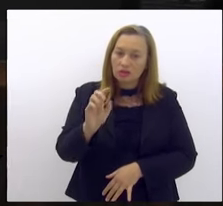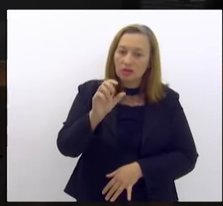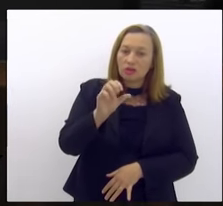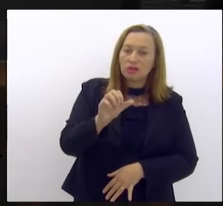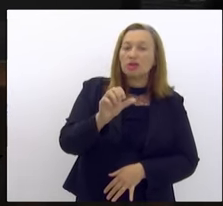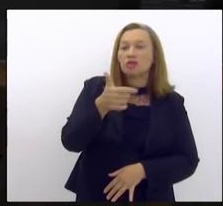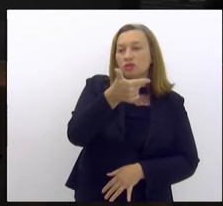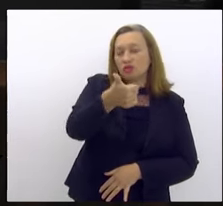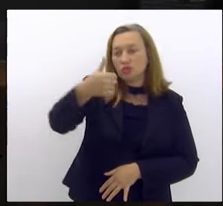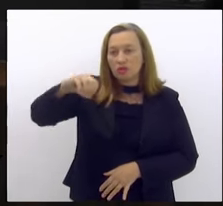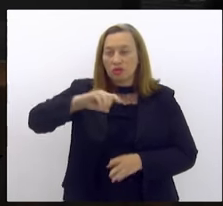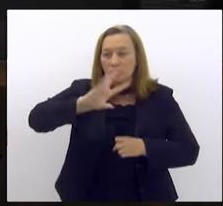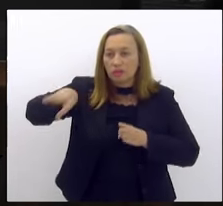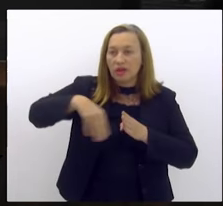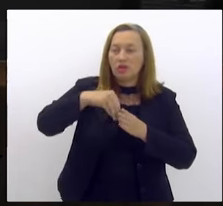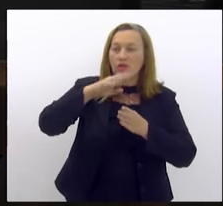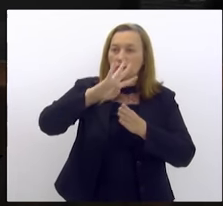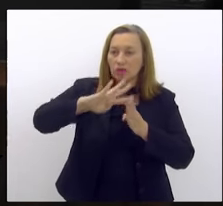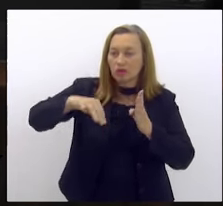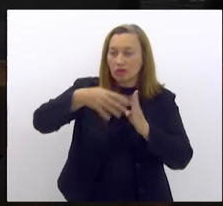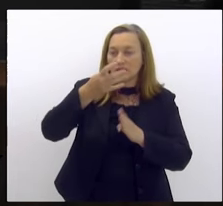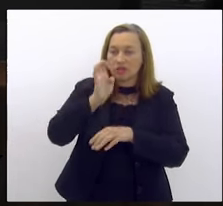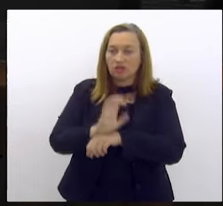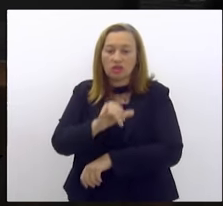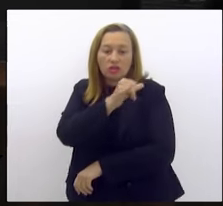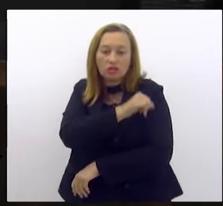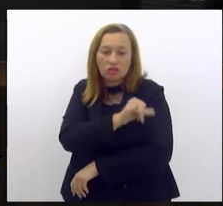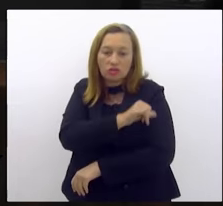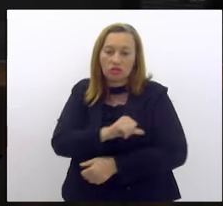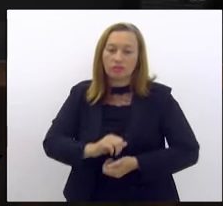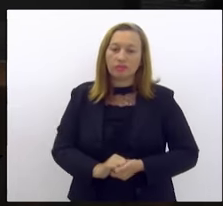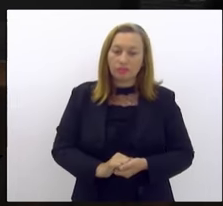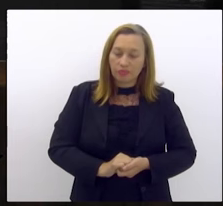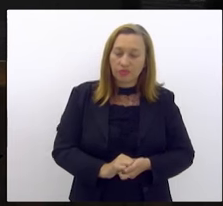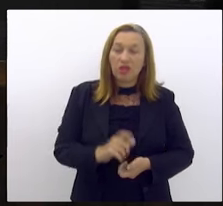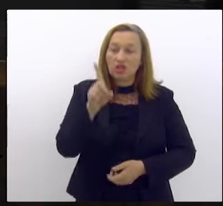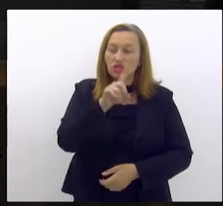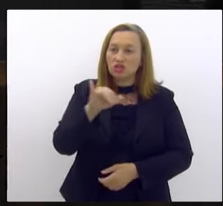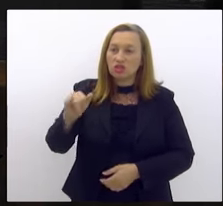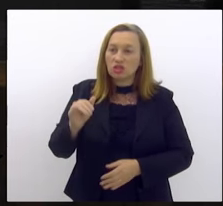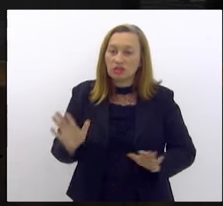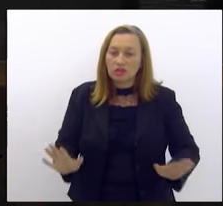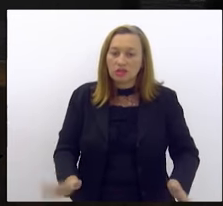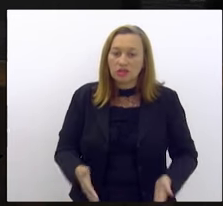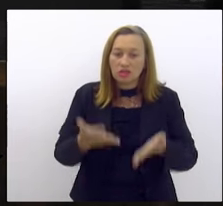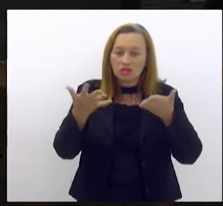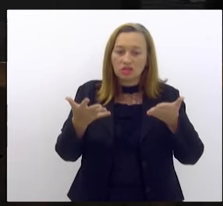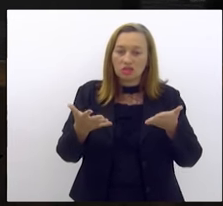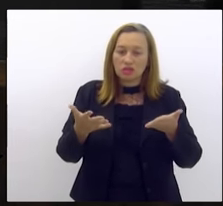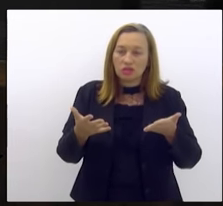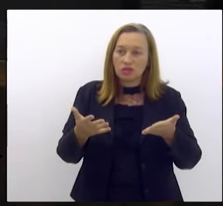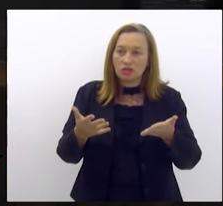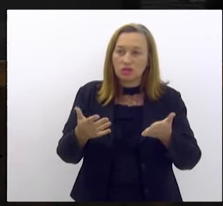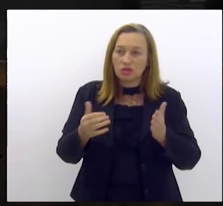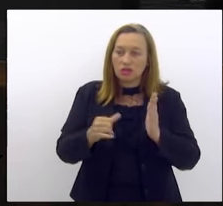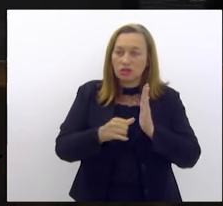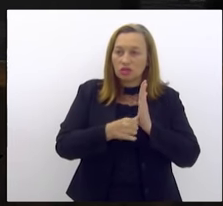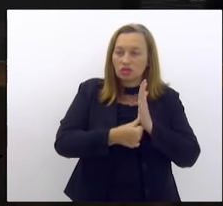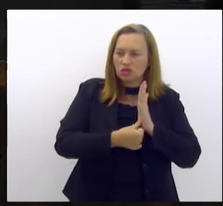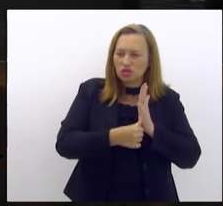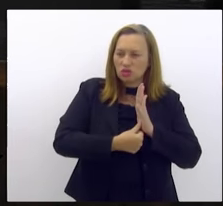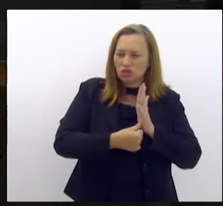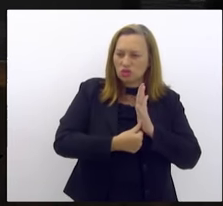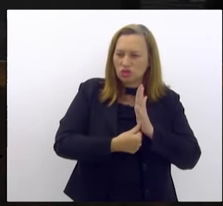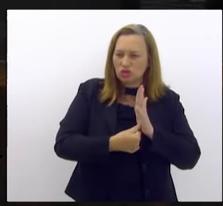5.645-2010, para incluir no calendário oficial do Estado do Rio de Janeiro o dia de incentivo à emissão do título de eleitor para